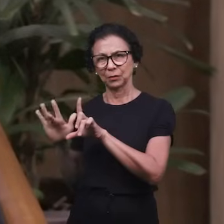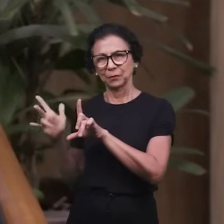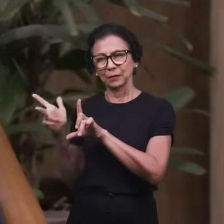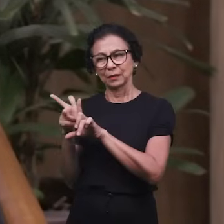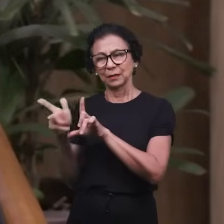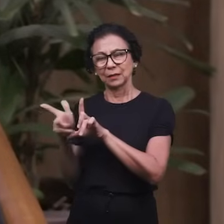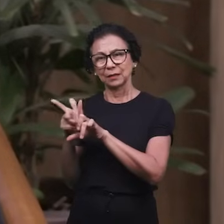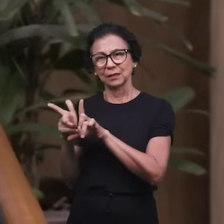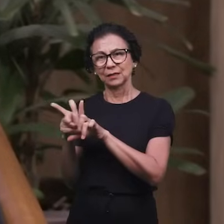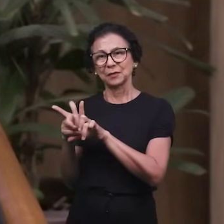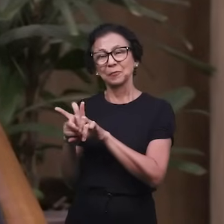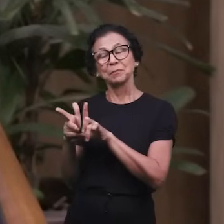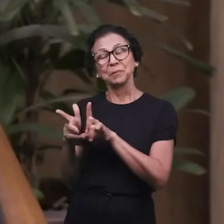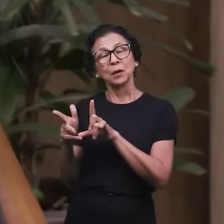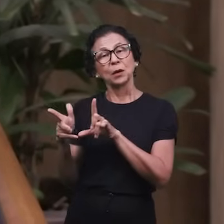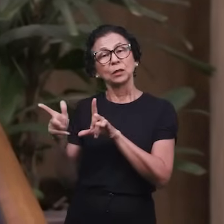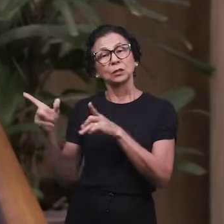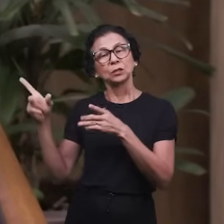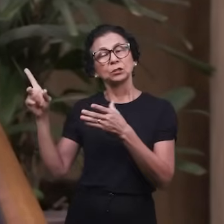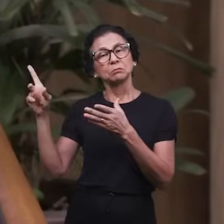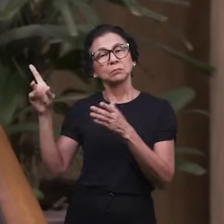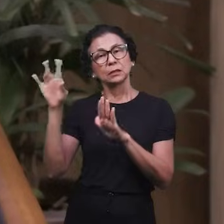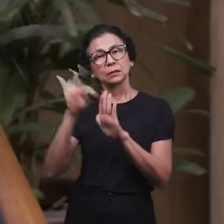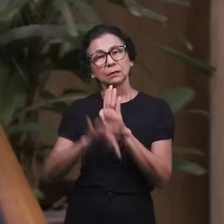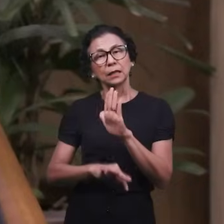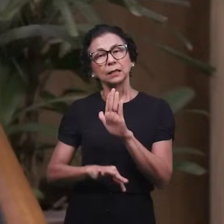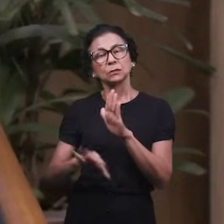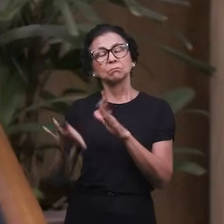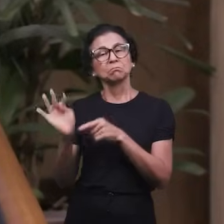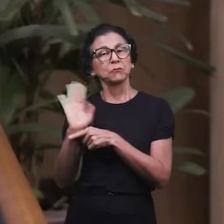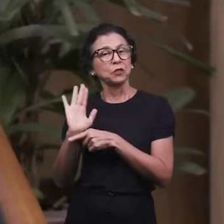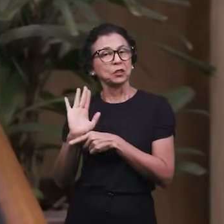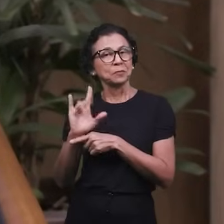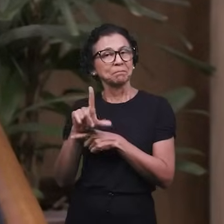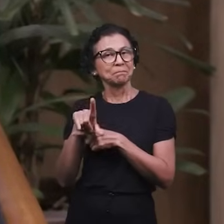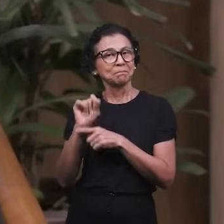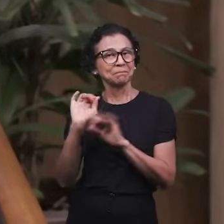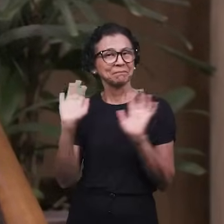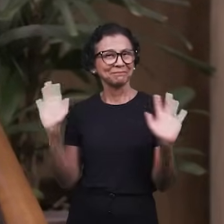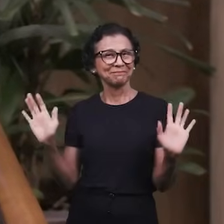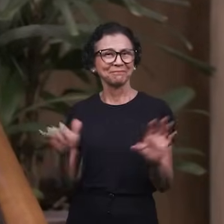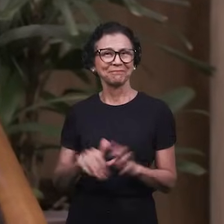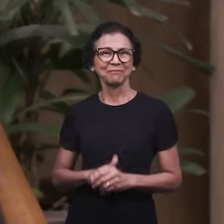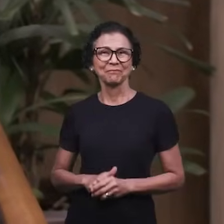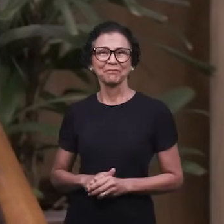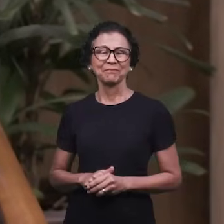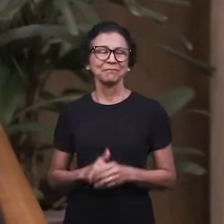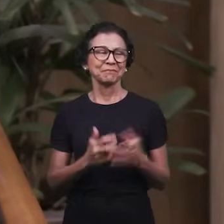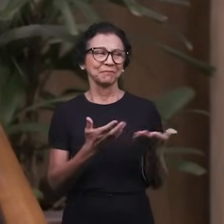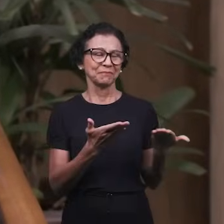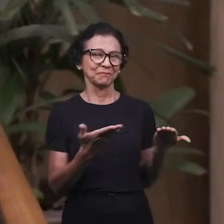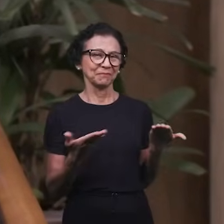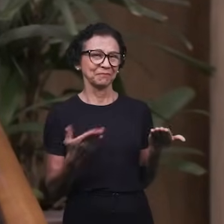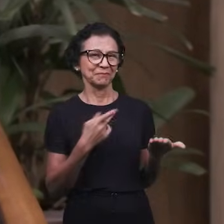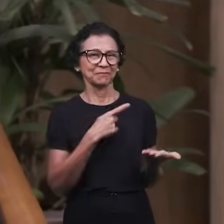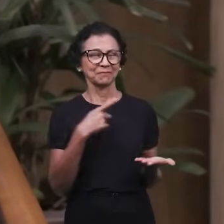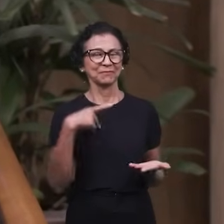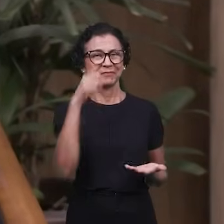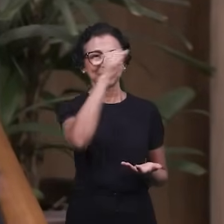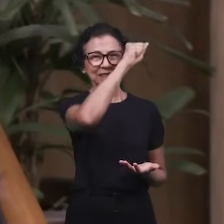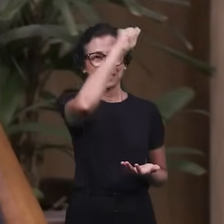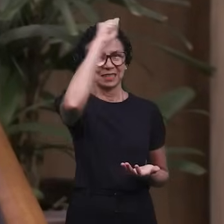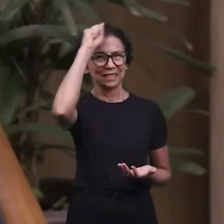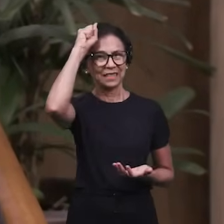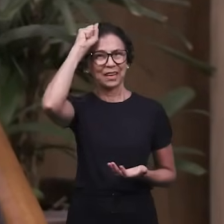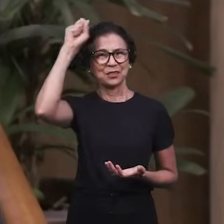aí participar, ou através de texto, ou através de vídeo, você escolhe. E agora eu recebo o pastor Sérgio Souza para a gente conversar